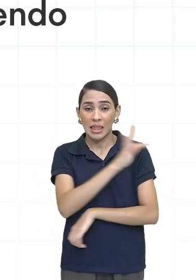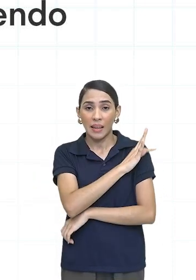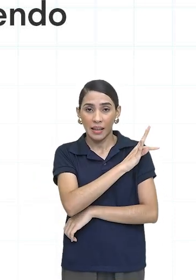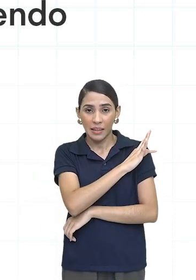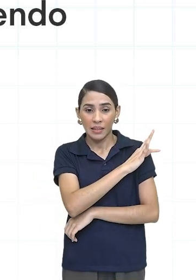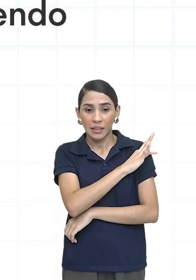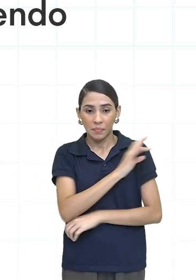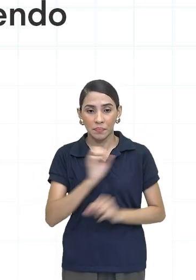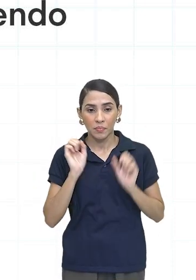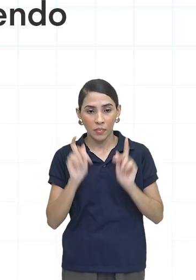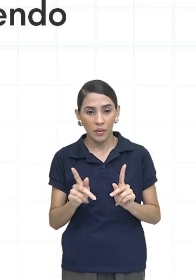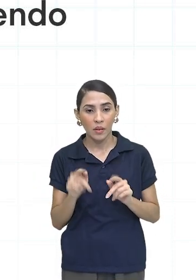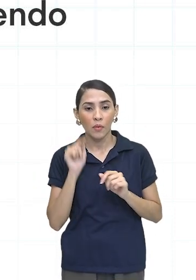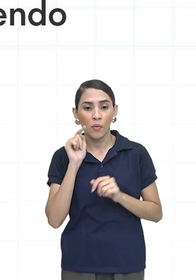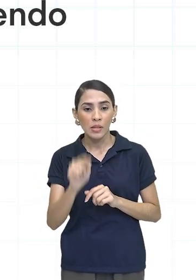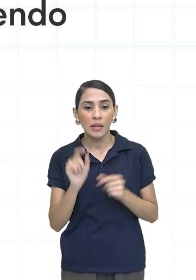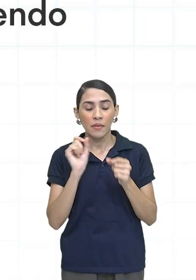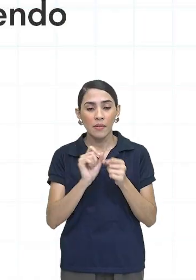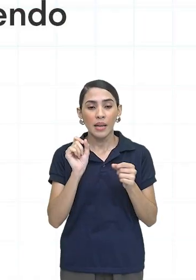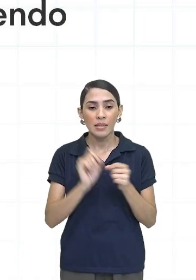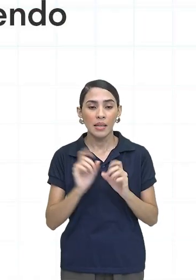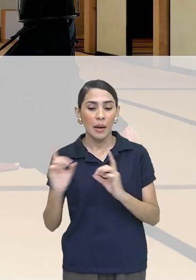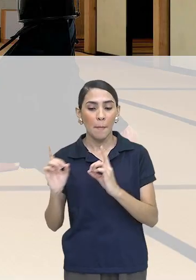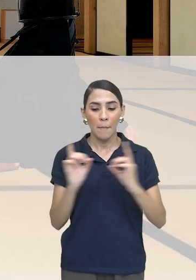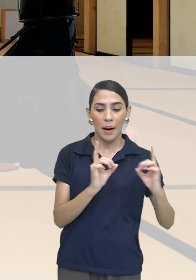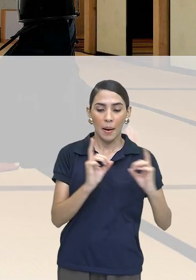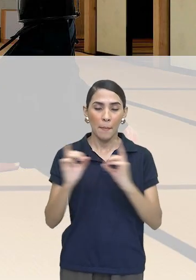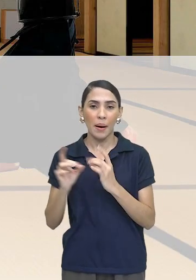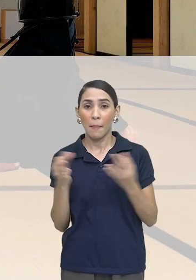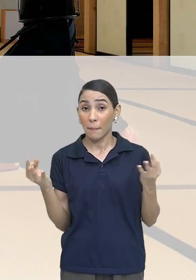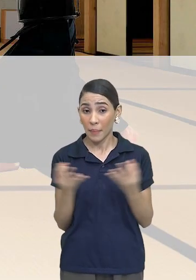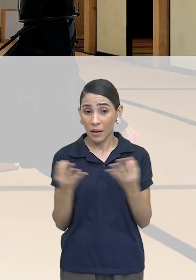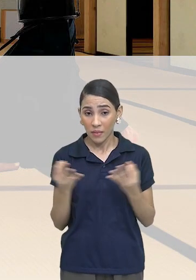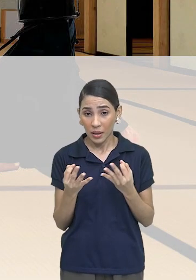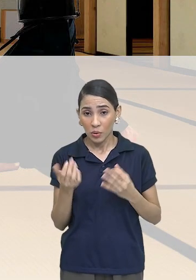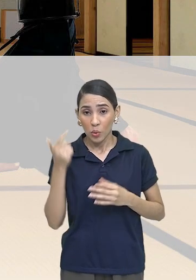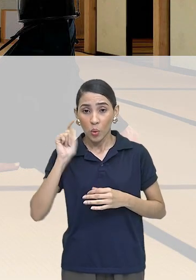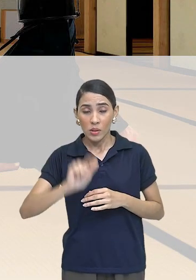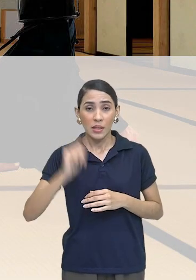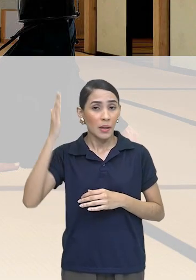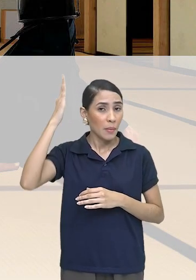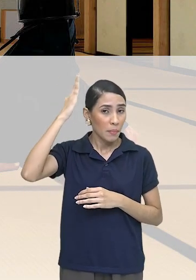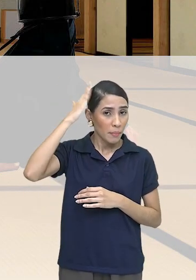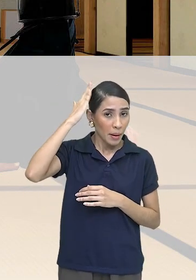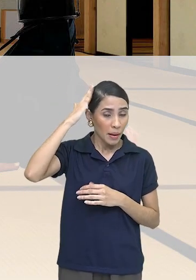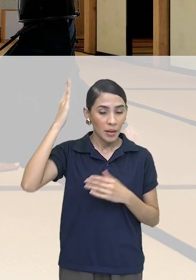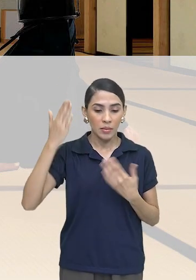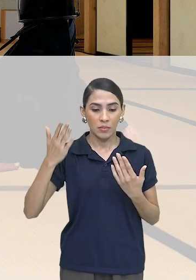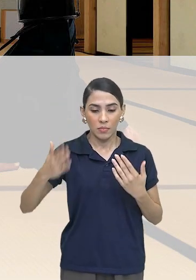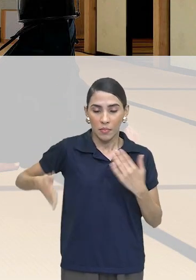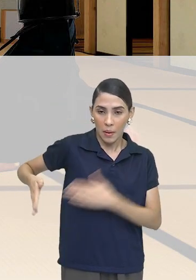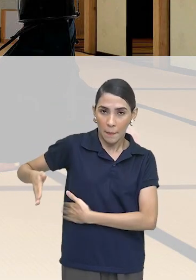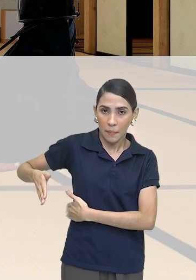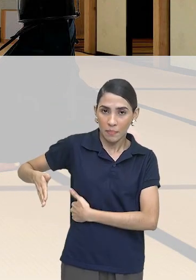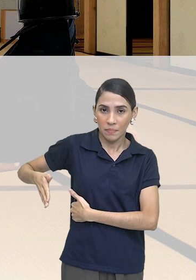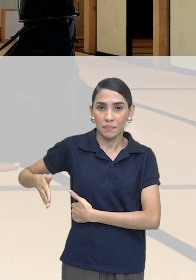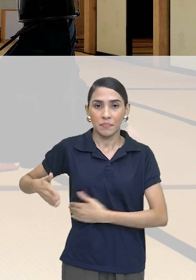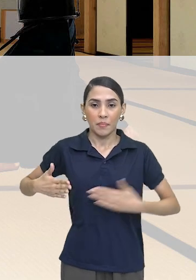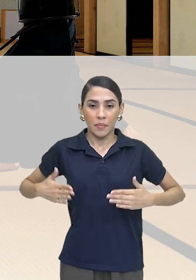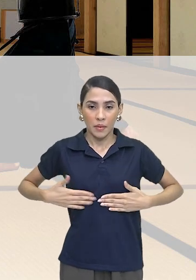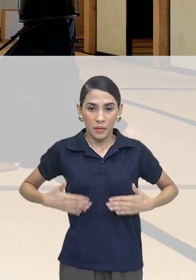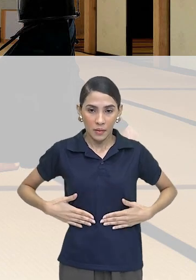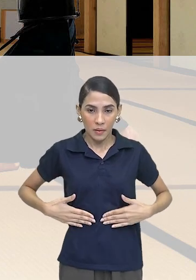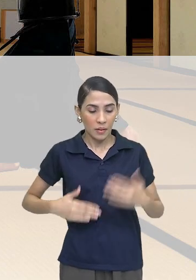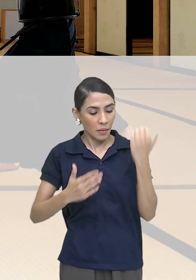técnica. Né? É você fazer os golpes perfeitos, é acertar a parte da cabeça, a lateral do abdômen,